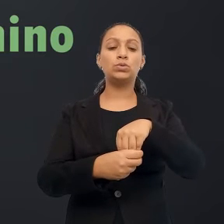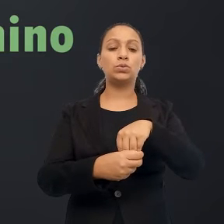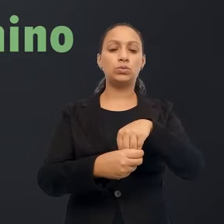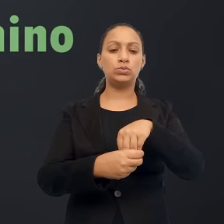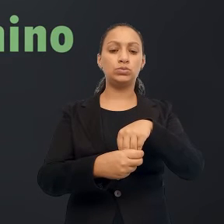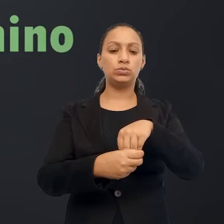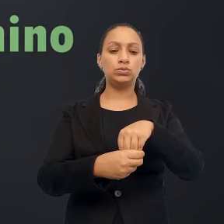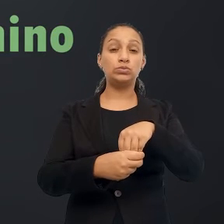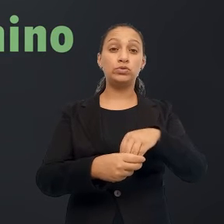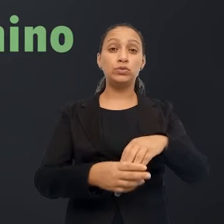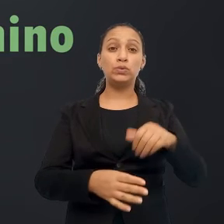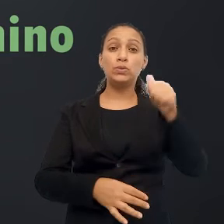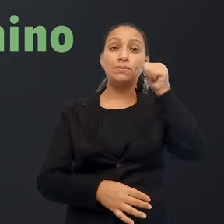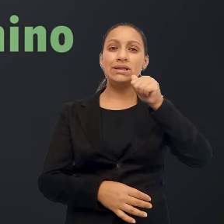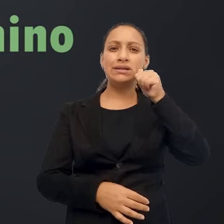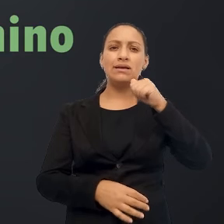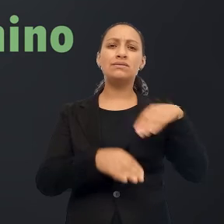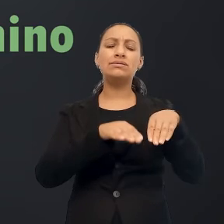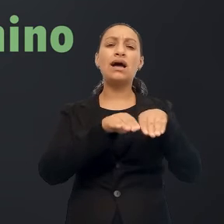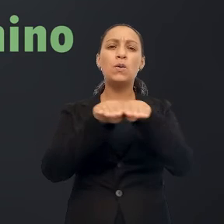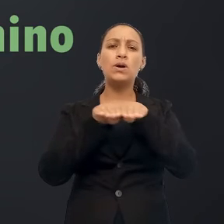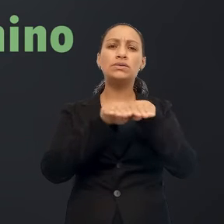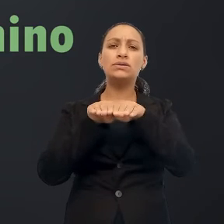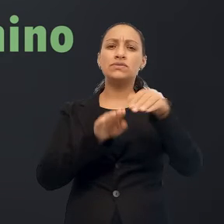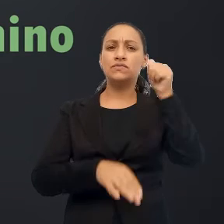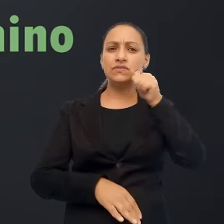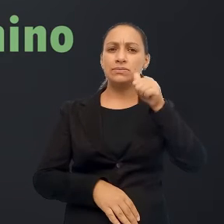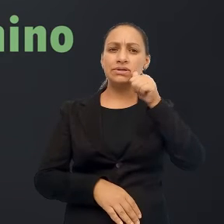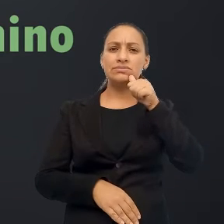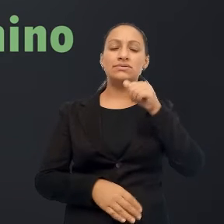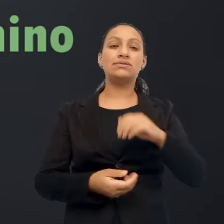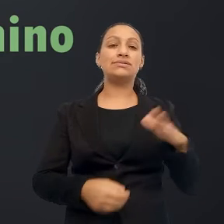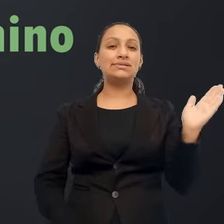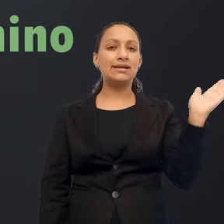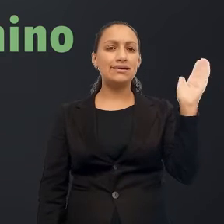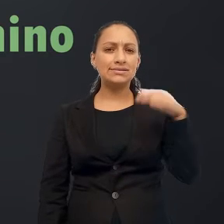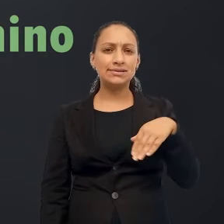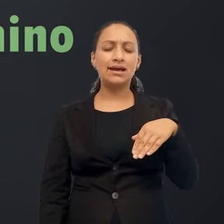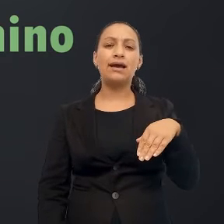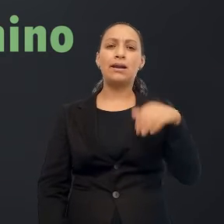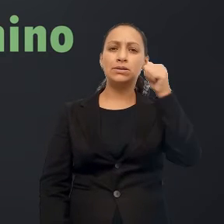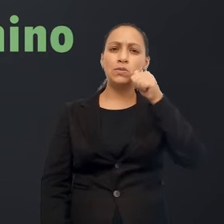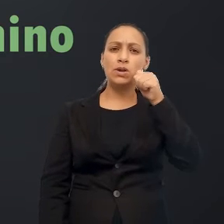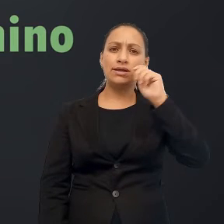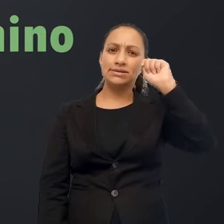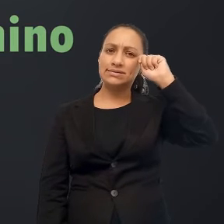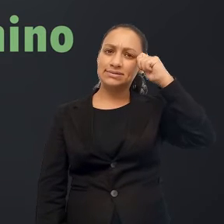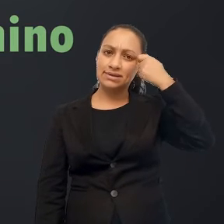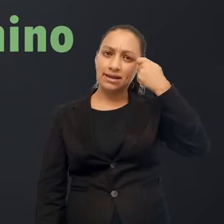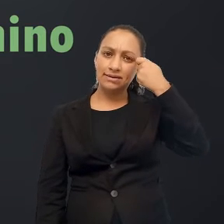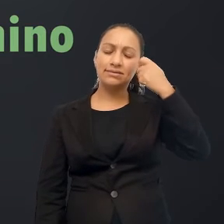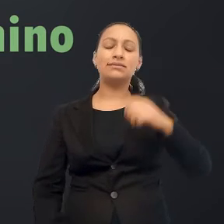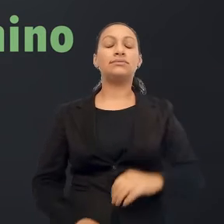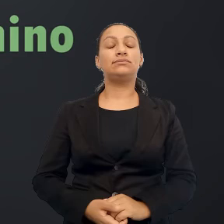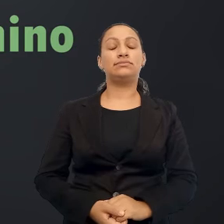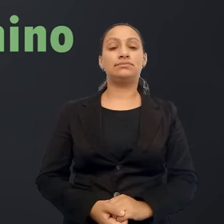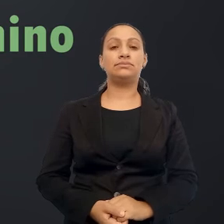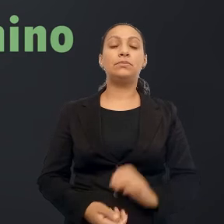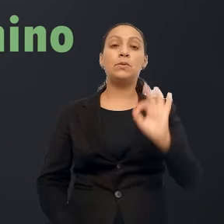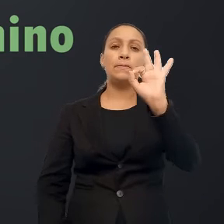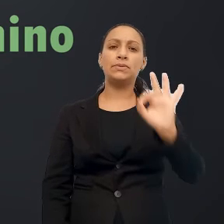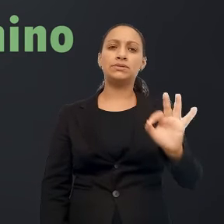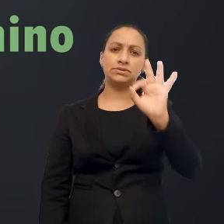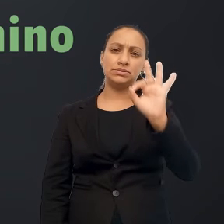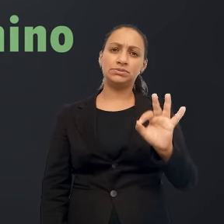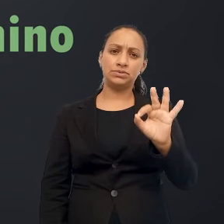do feminino, da igualdade feminina, nós trazermos essas mulheres negras para um